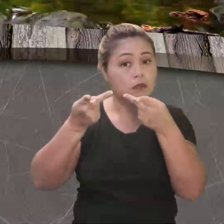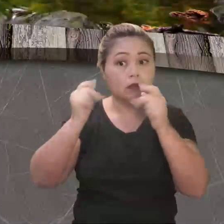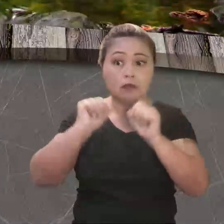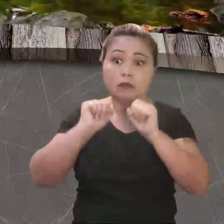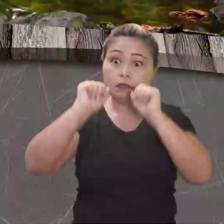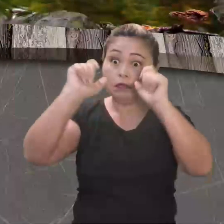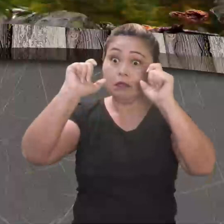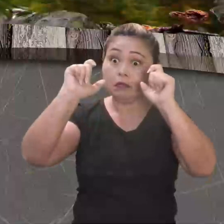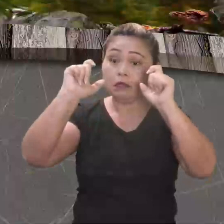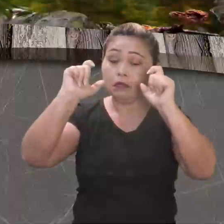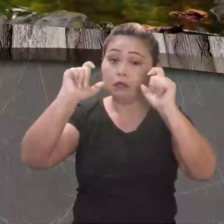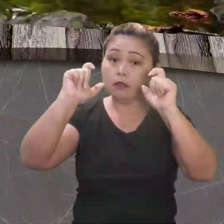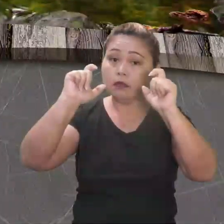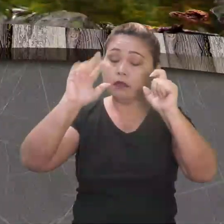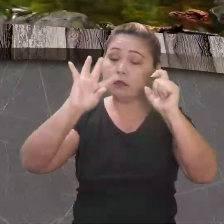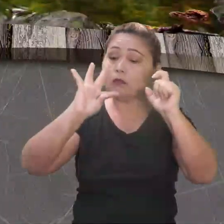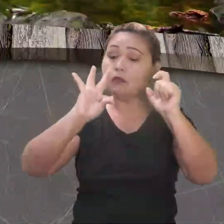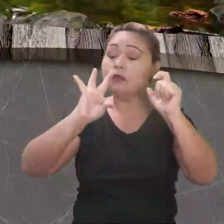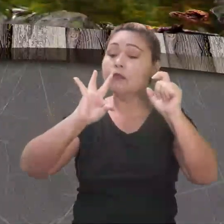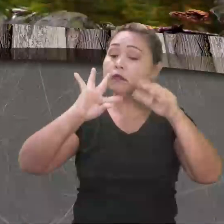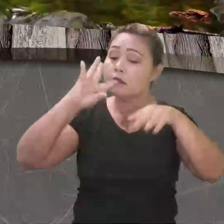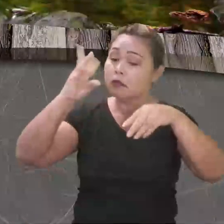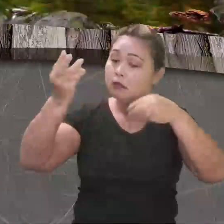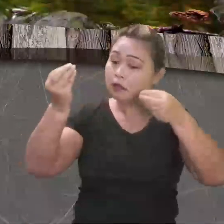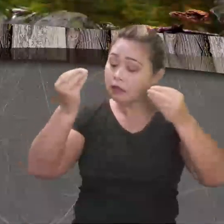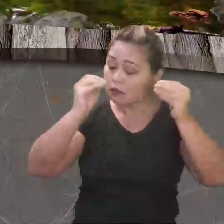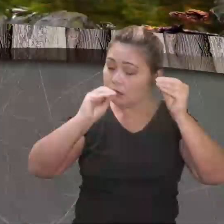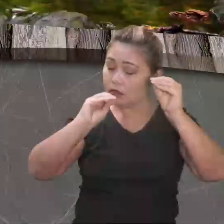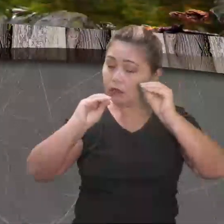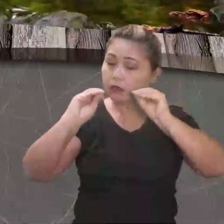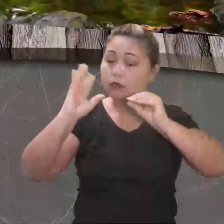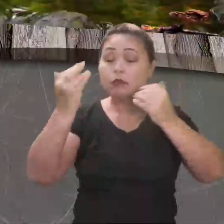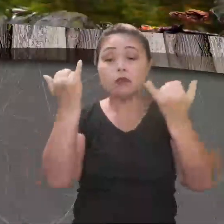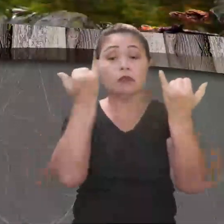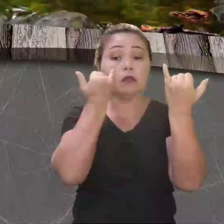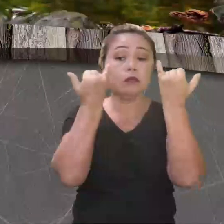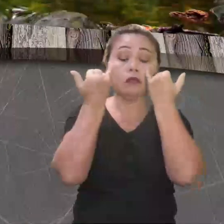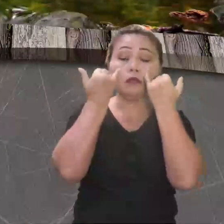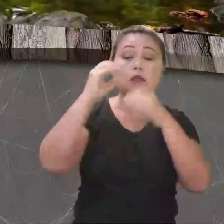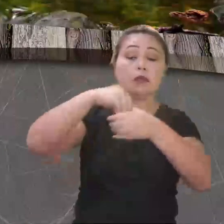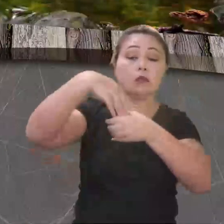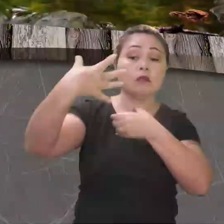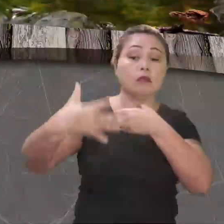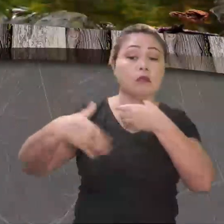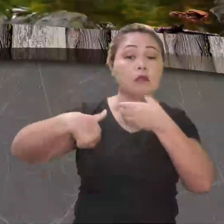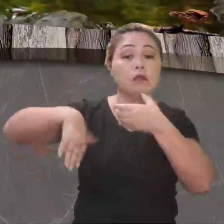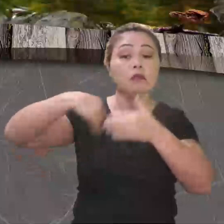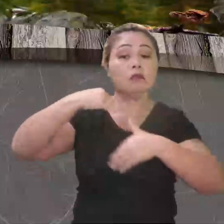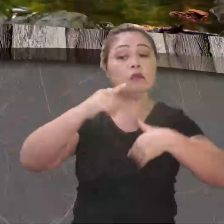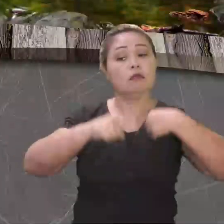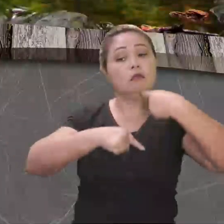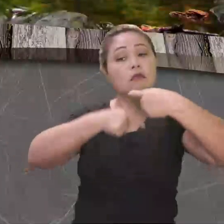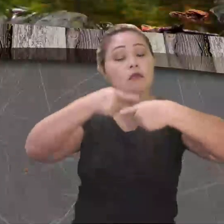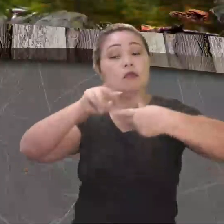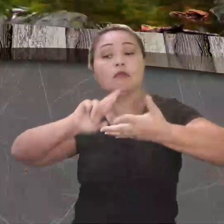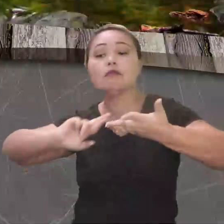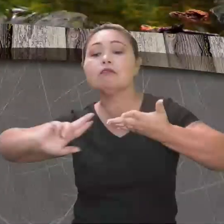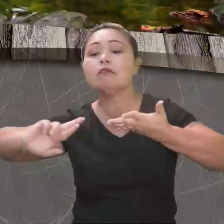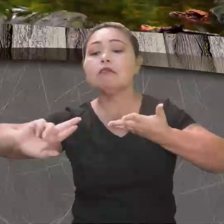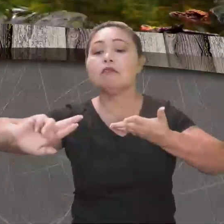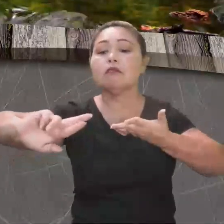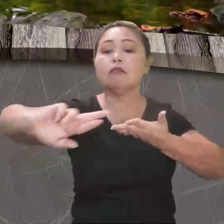bem atento, porque a gente vai construir cada vez mais informações de conteúdos dentro desse processo de evolução, da